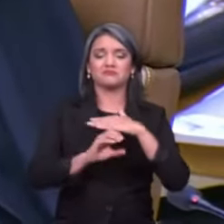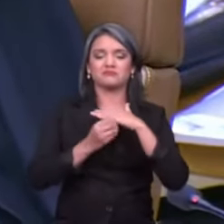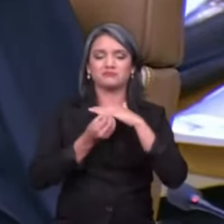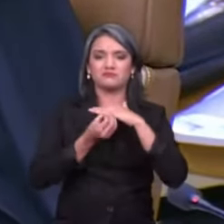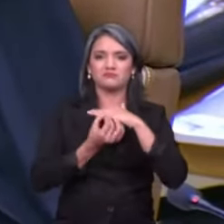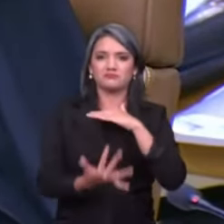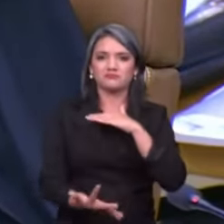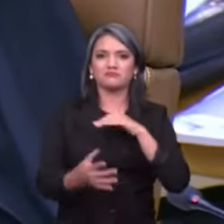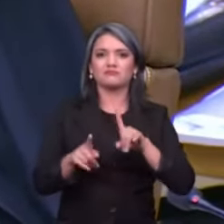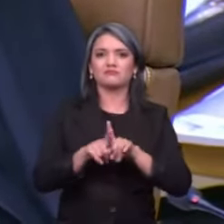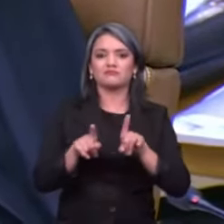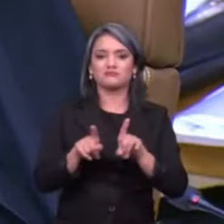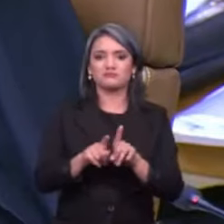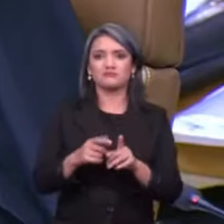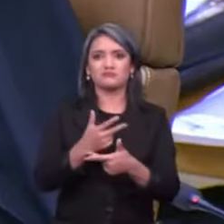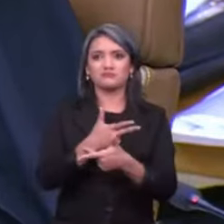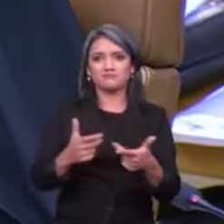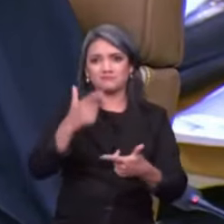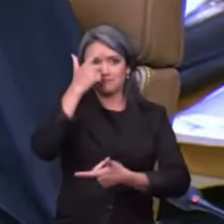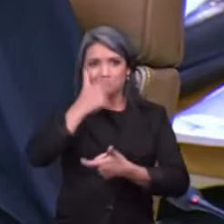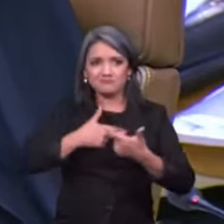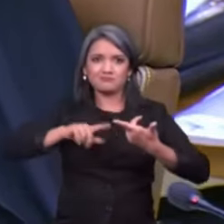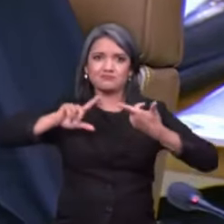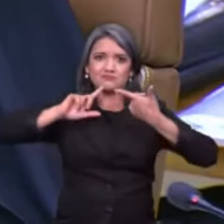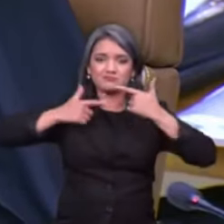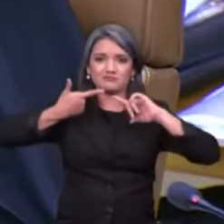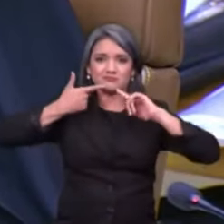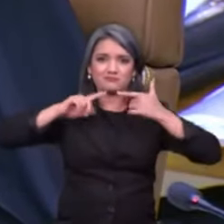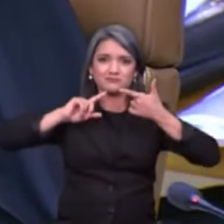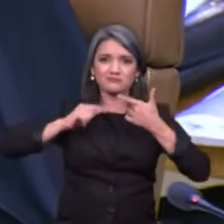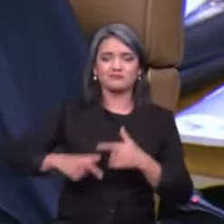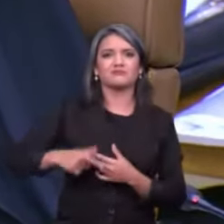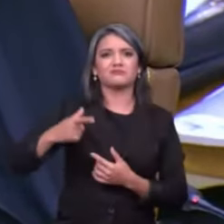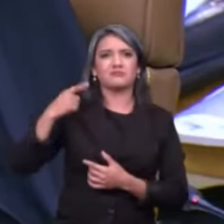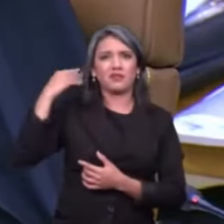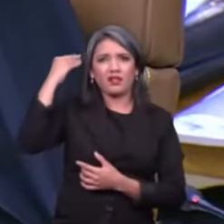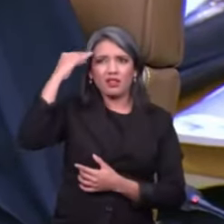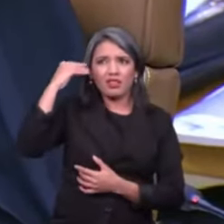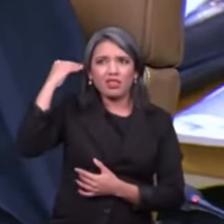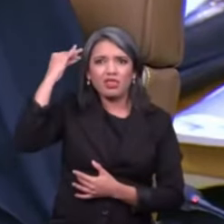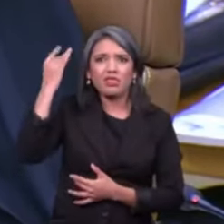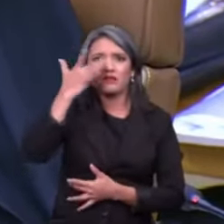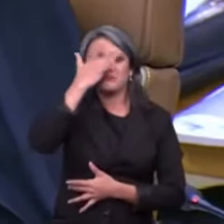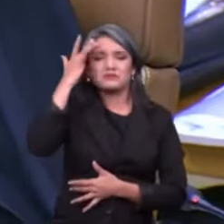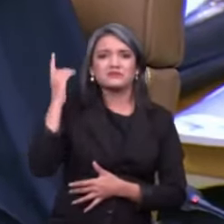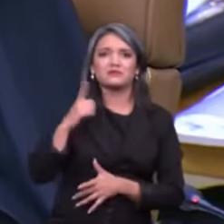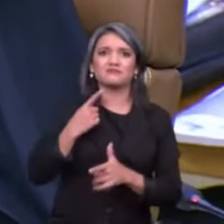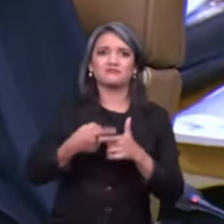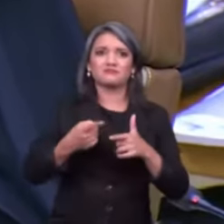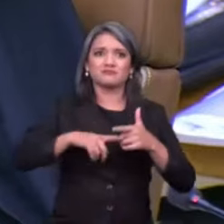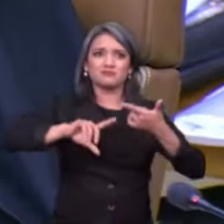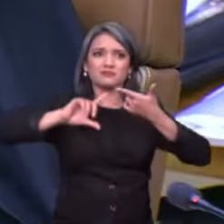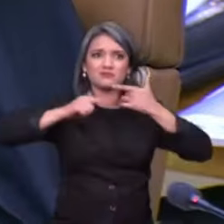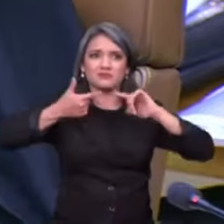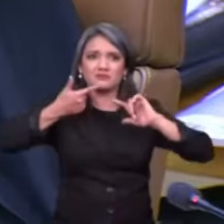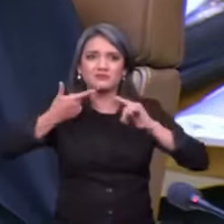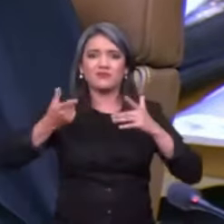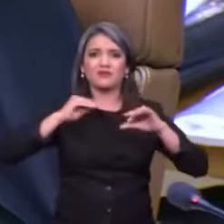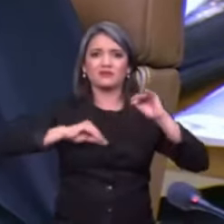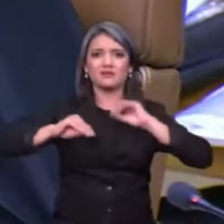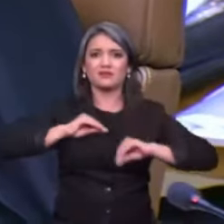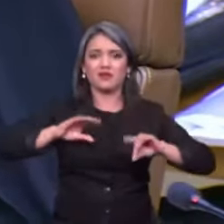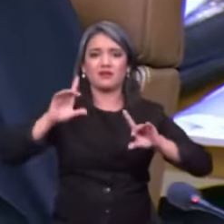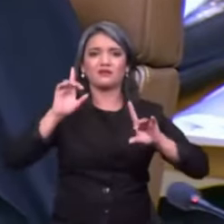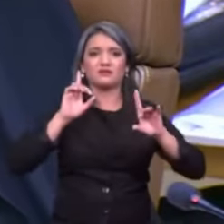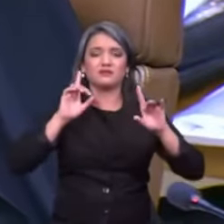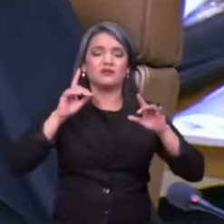personalidade esquizotípicos, quadros maníacos, não apenas em pacientes com diagnóstico de transtorno bipolar do humor, ansiedade, depressão e comportamento